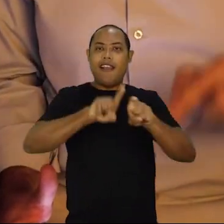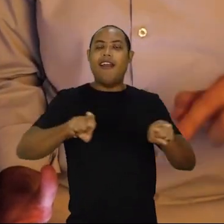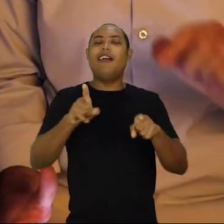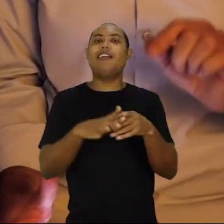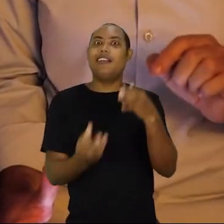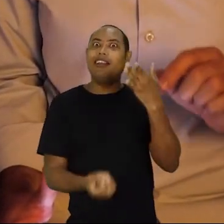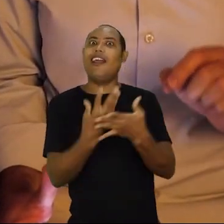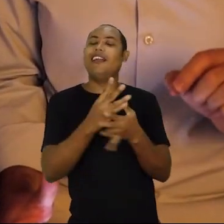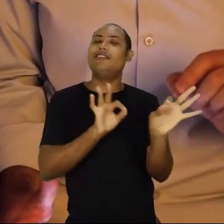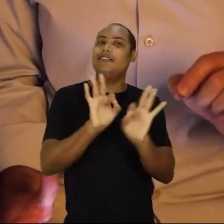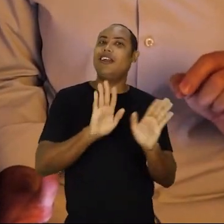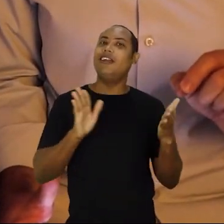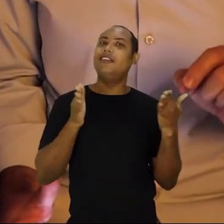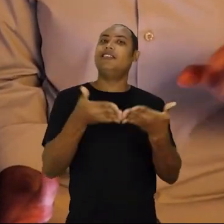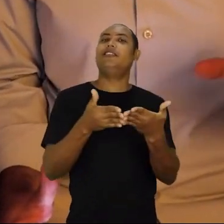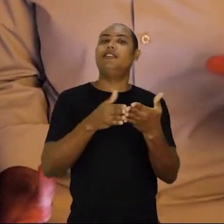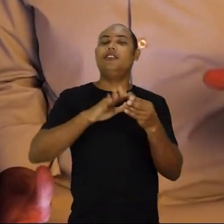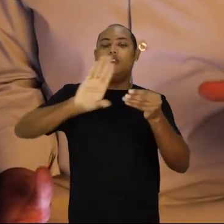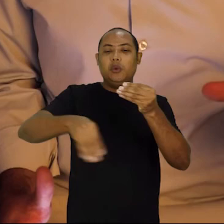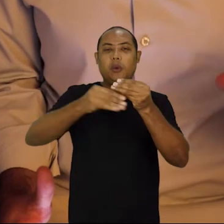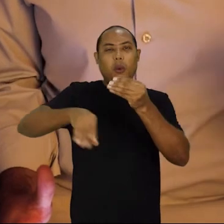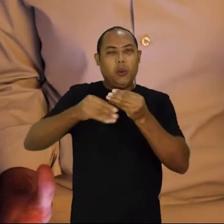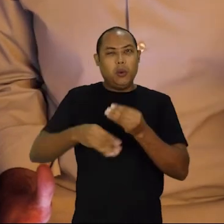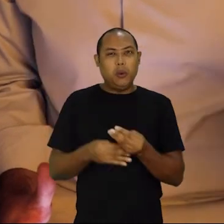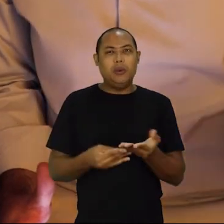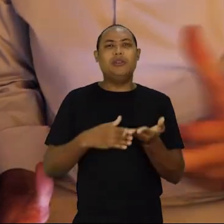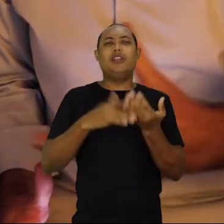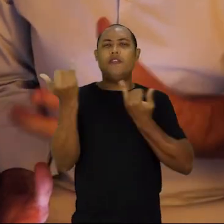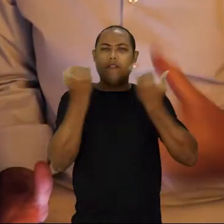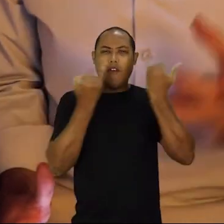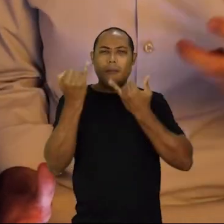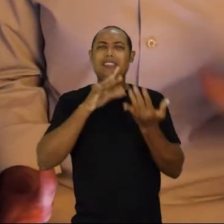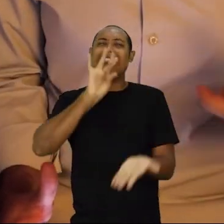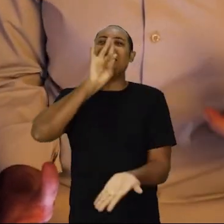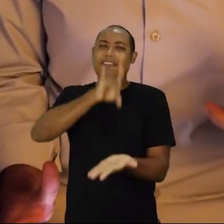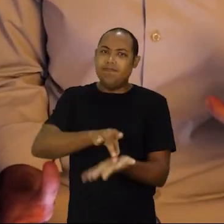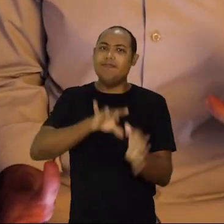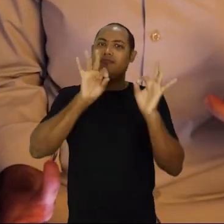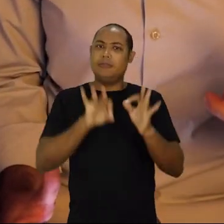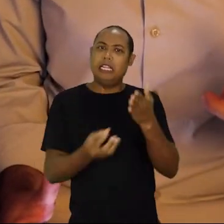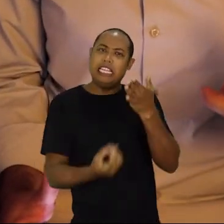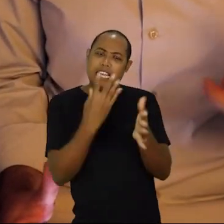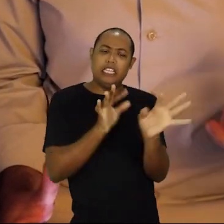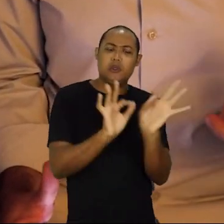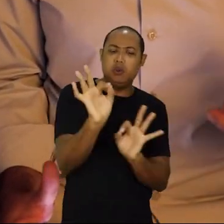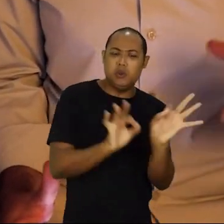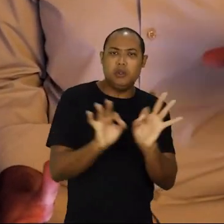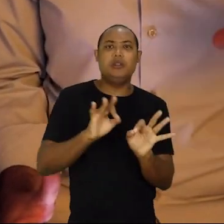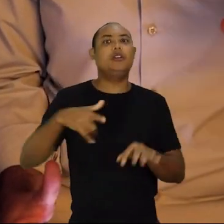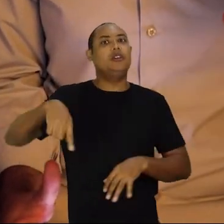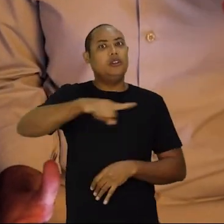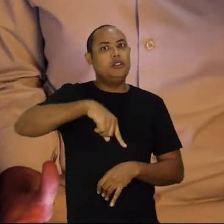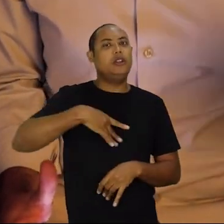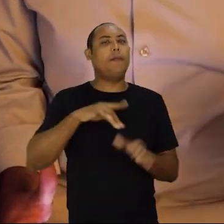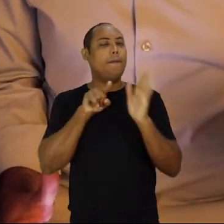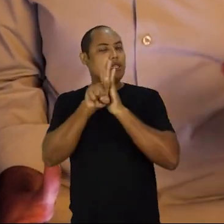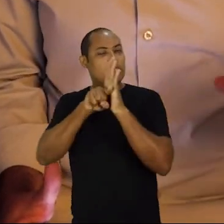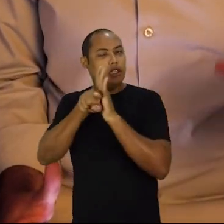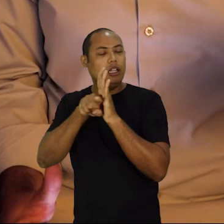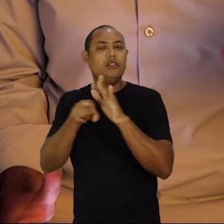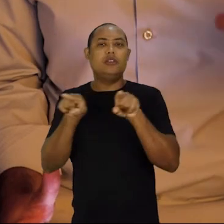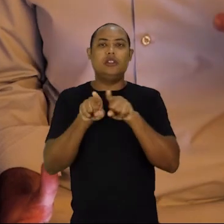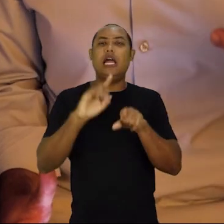criado pela nossa assessoria de comunicação para reunir um conjunto diverso de informações produzidas pelos